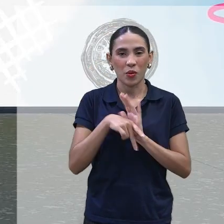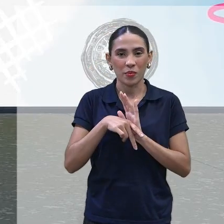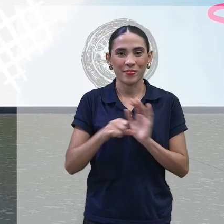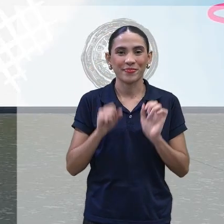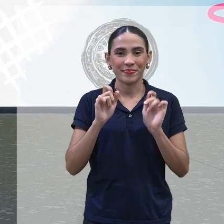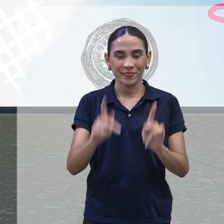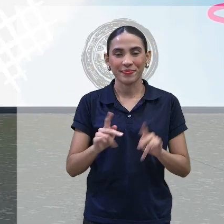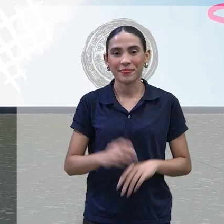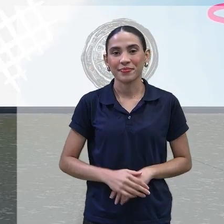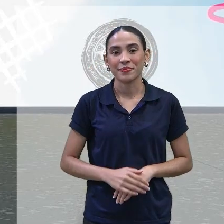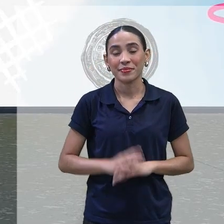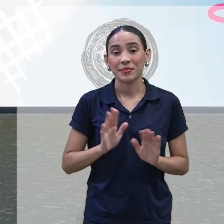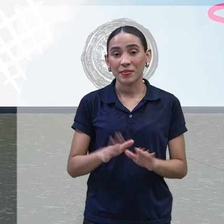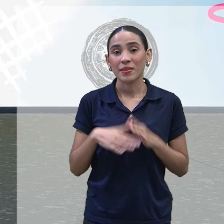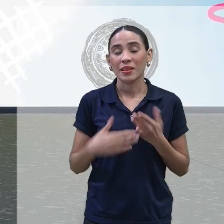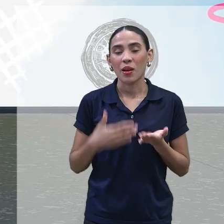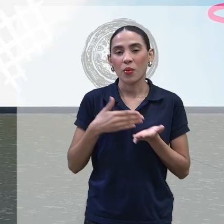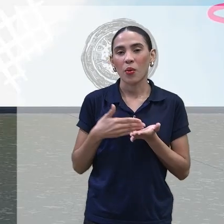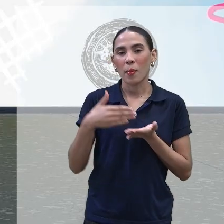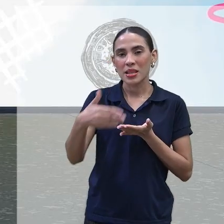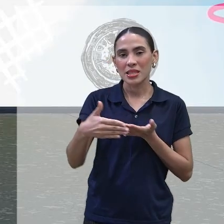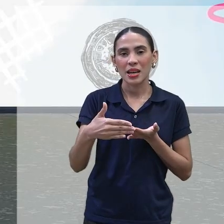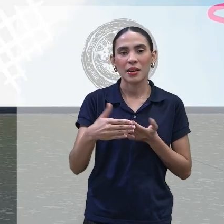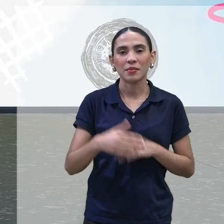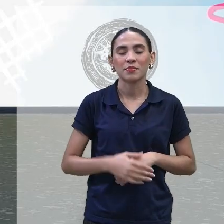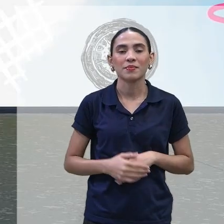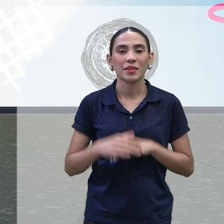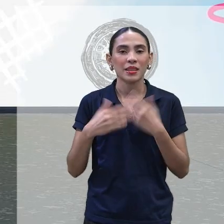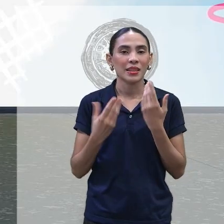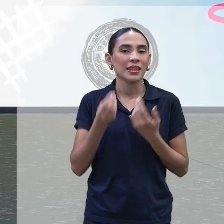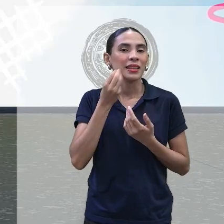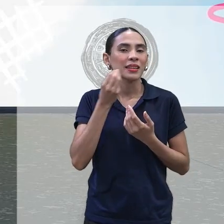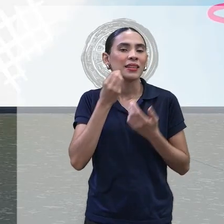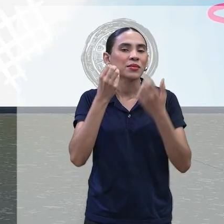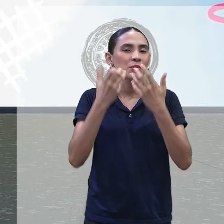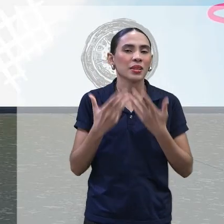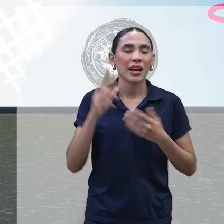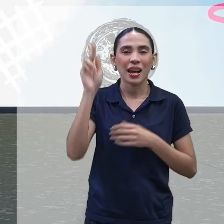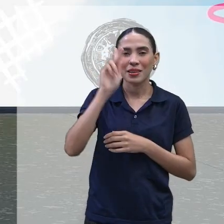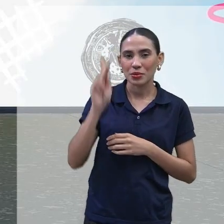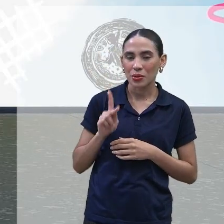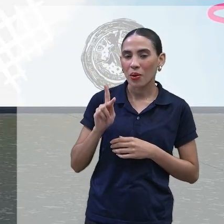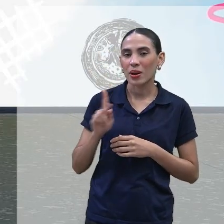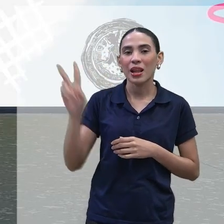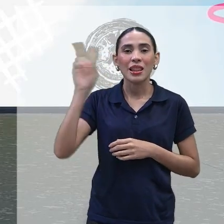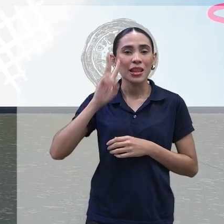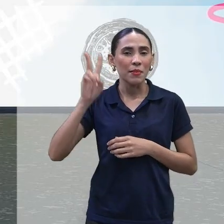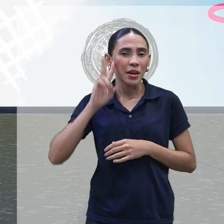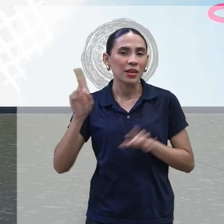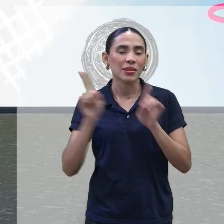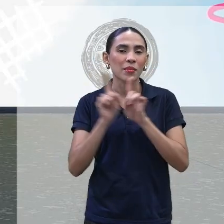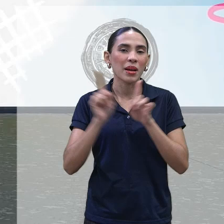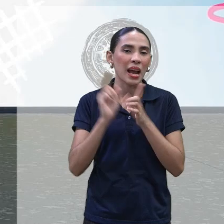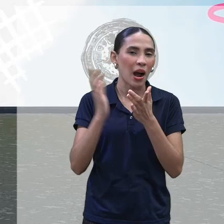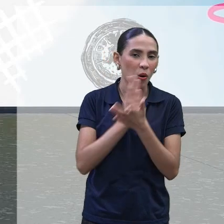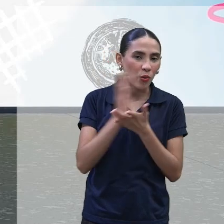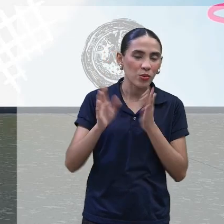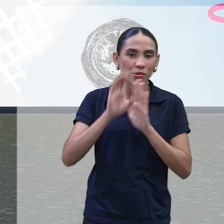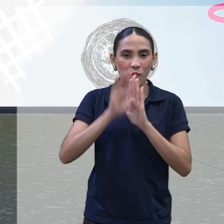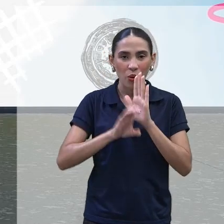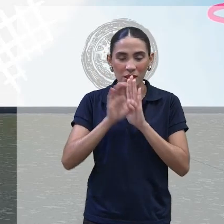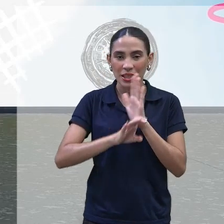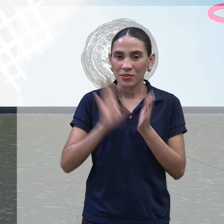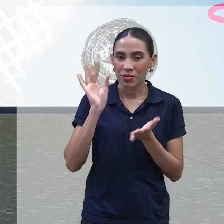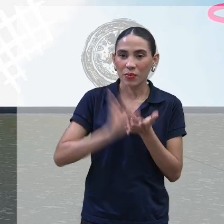bom? Para isso, nós vamos começar, então, contextualizando um pouco a história, relembrando algumas coisas que, com certeza, nós